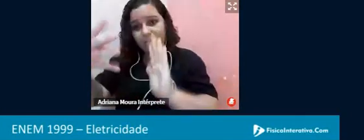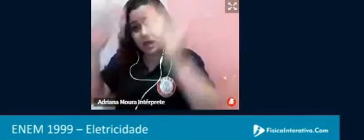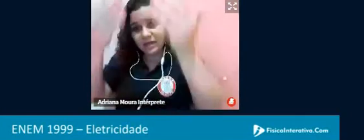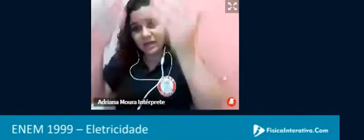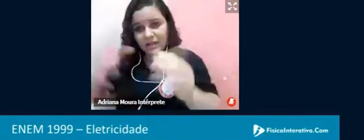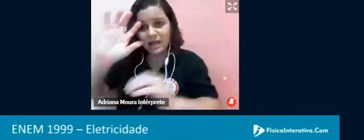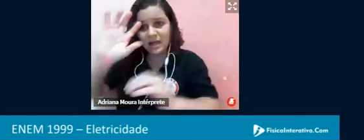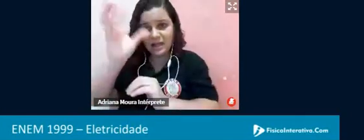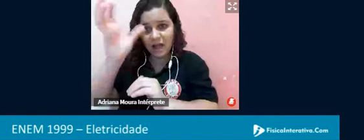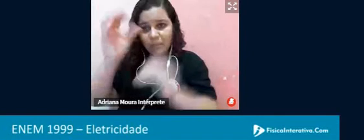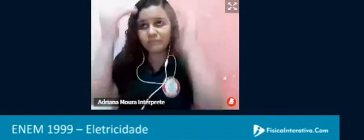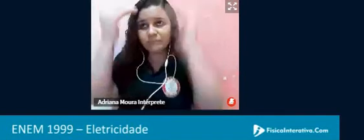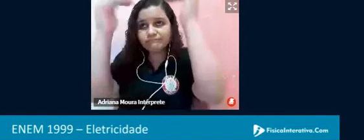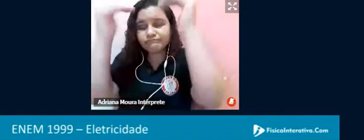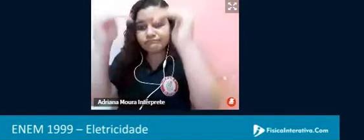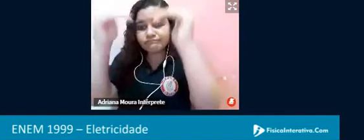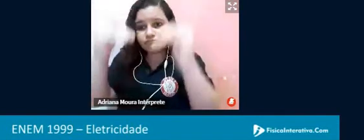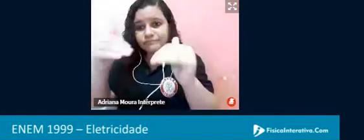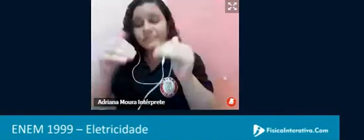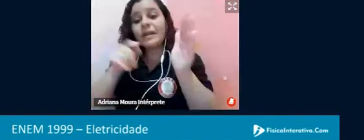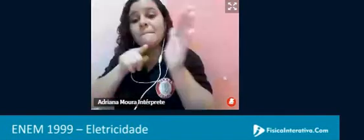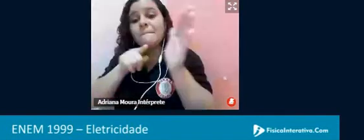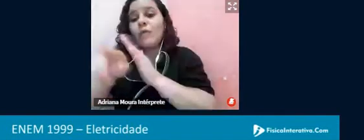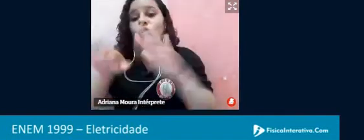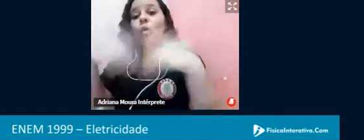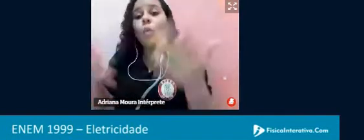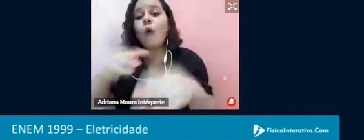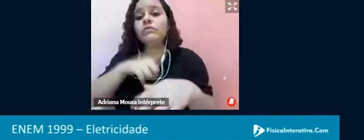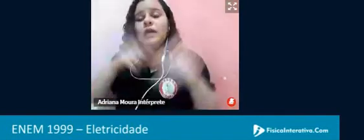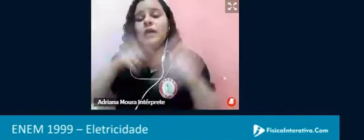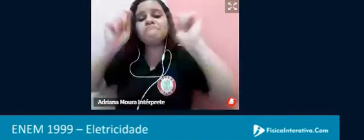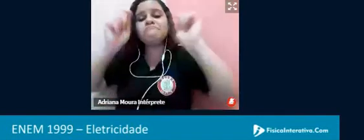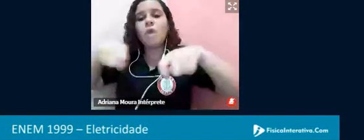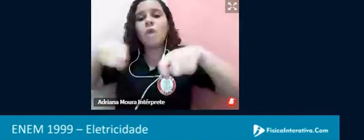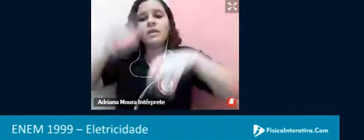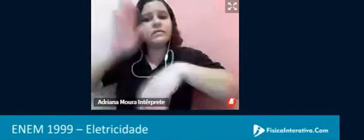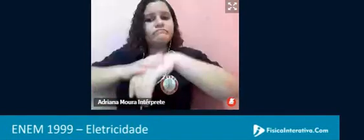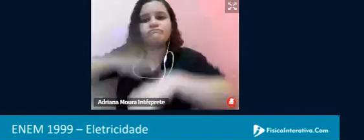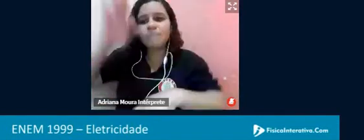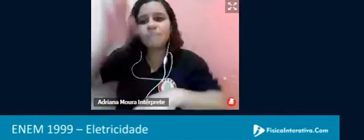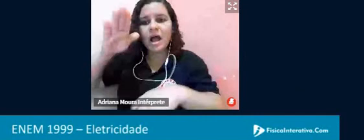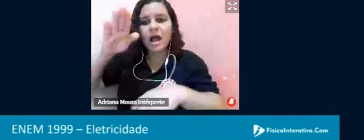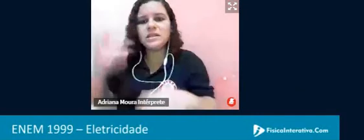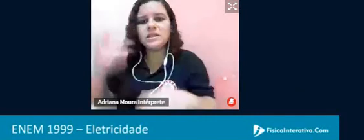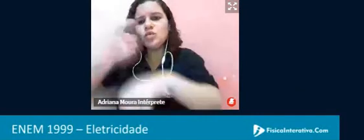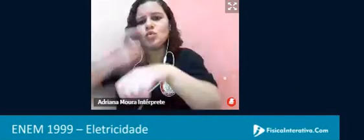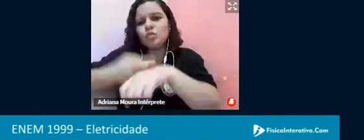da tabela de lâmpadas vai perguntar qual vai ter maior potência e menor luminosidade, tá? E durabilidade. Não